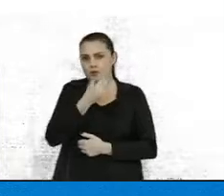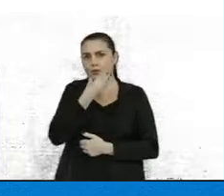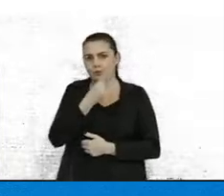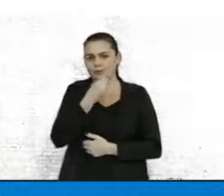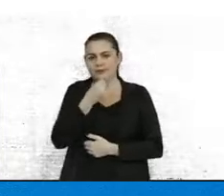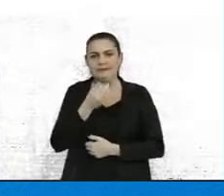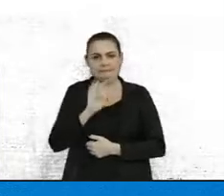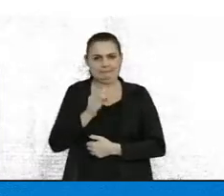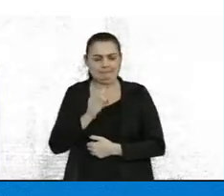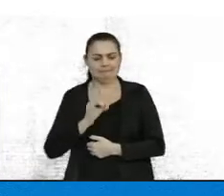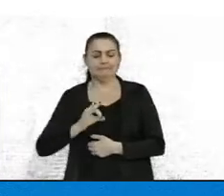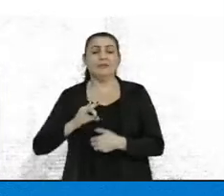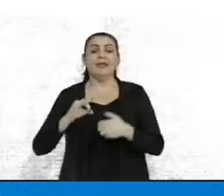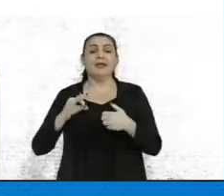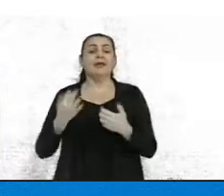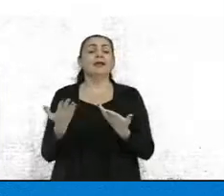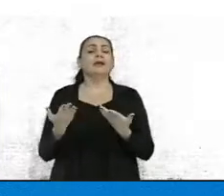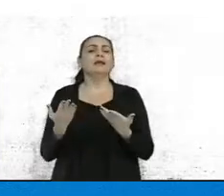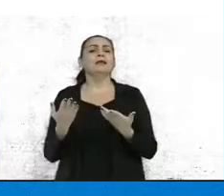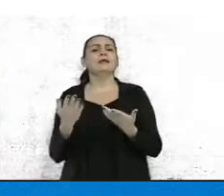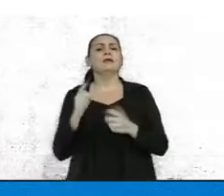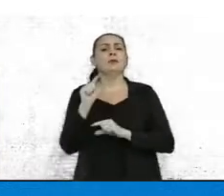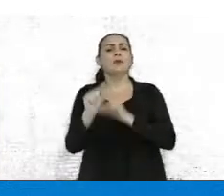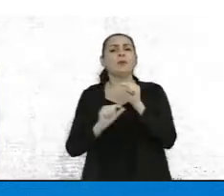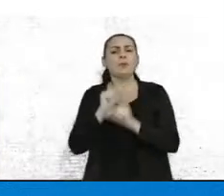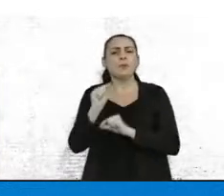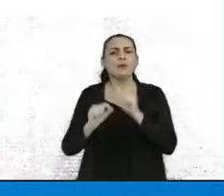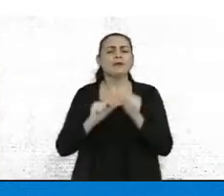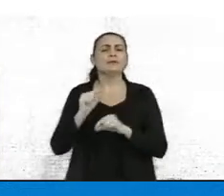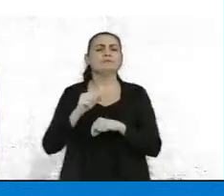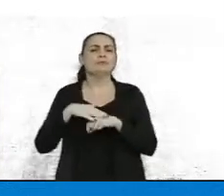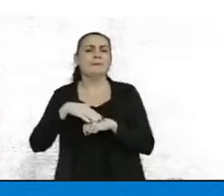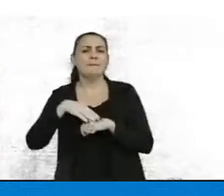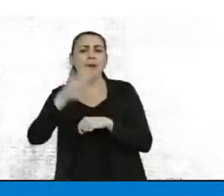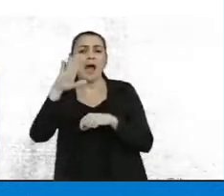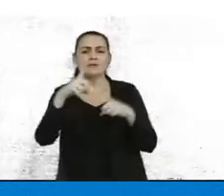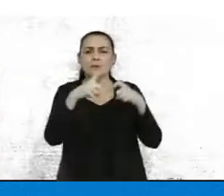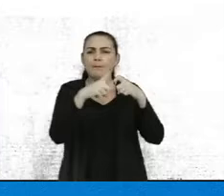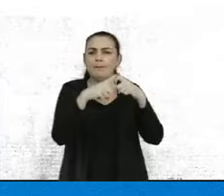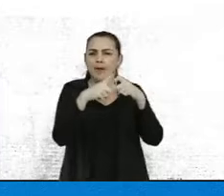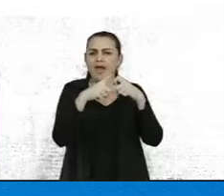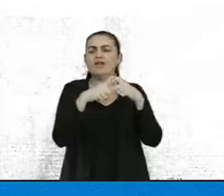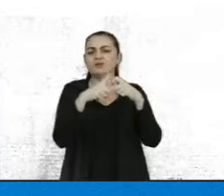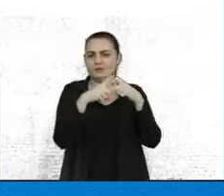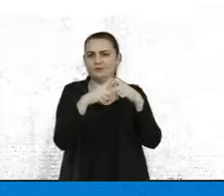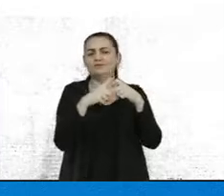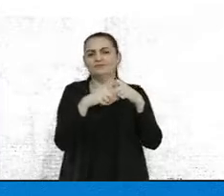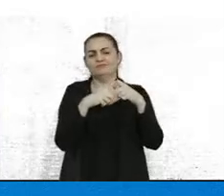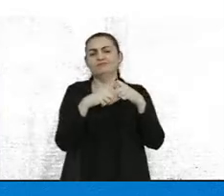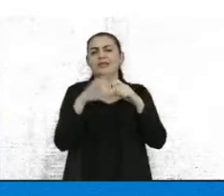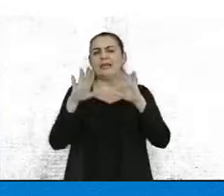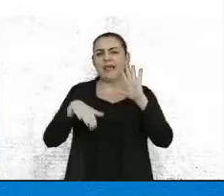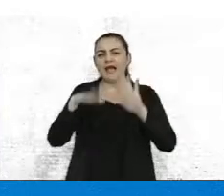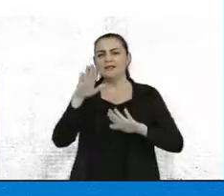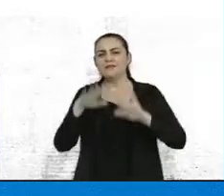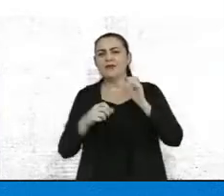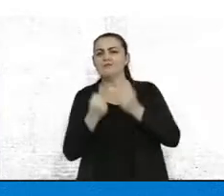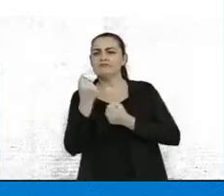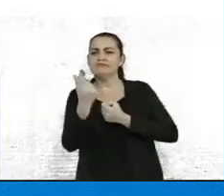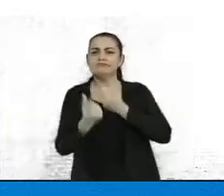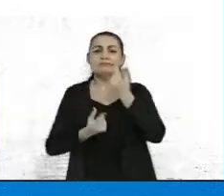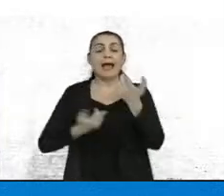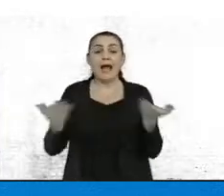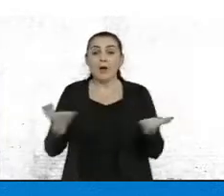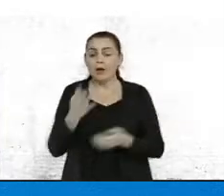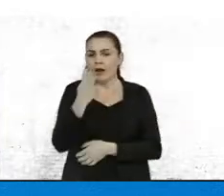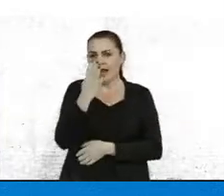isso importa um pouco mais, talvez até para os médicos que eventualmente estejam aqui nos assistindo, mas um